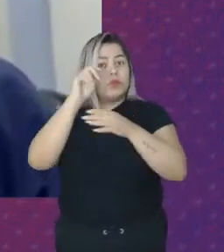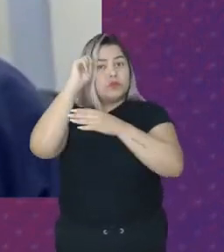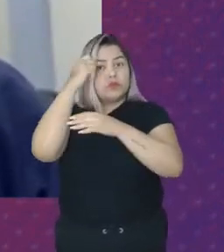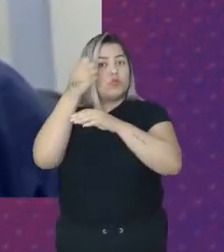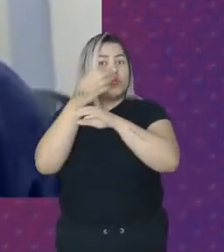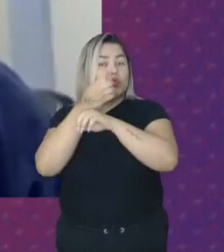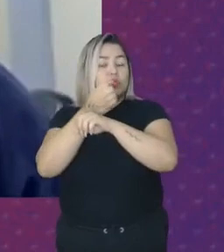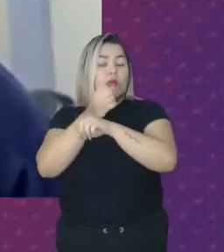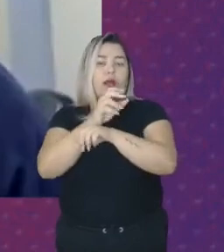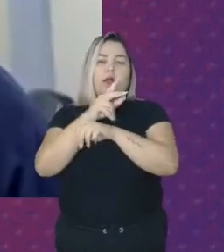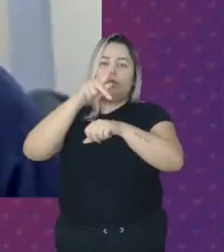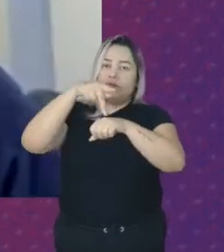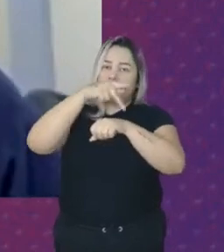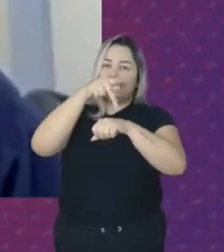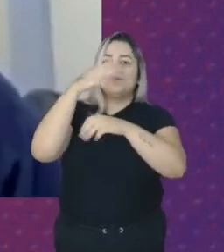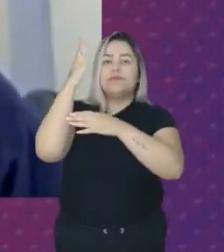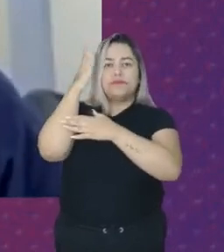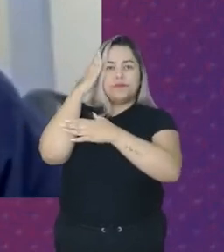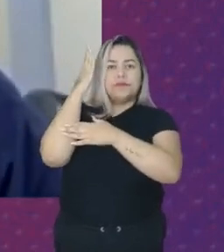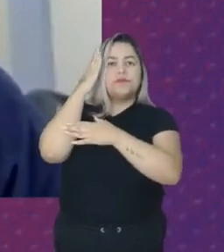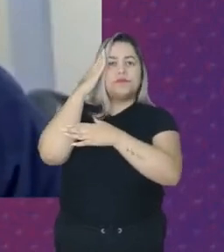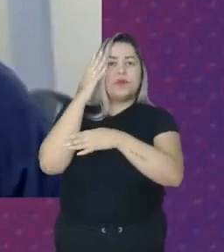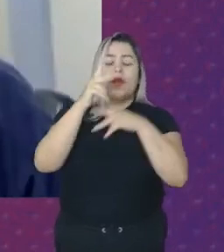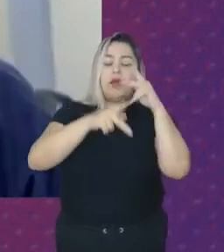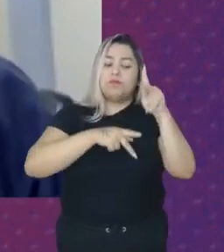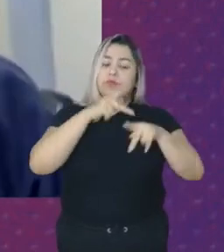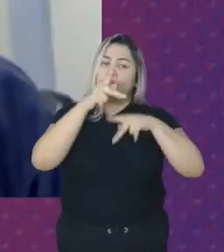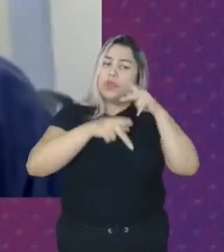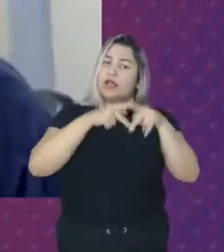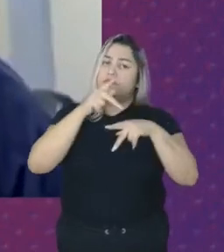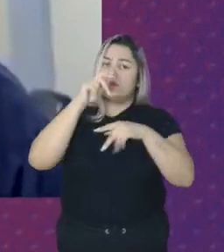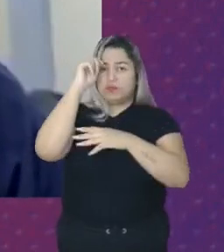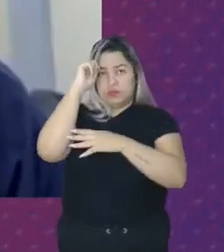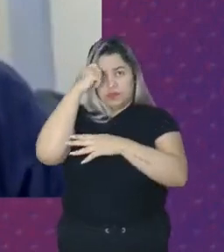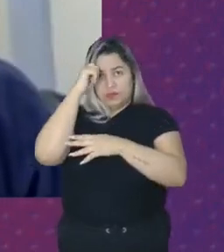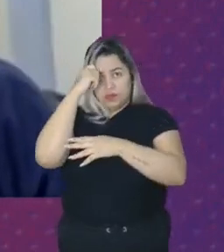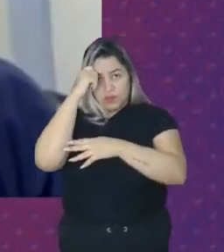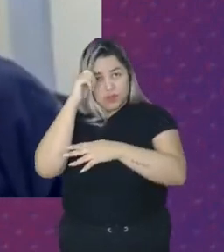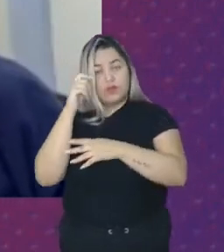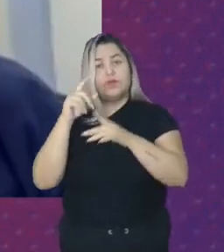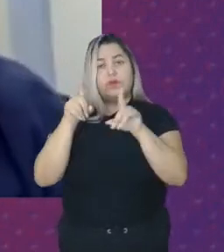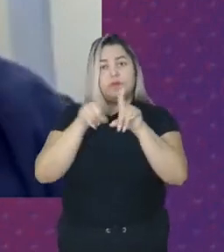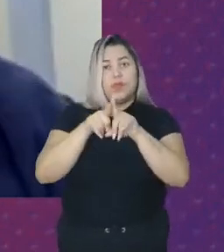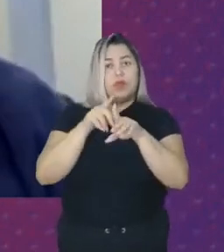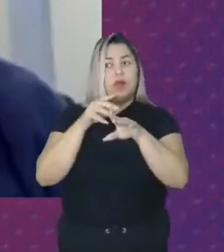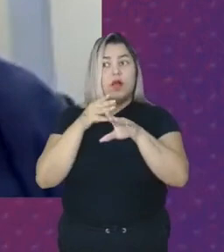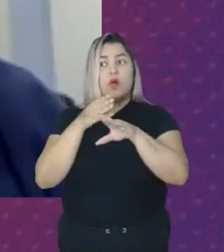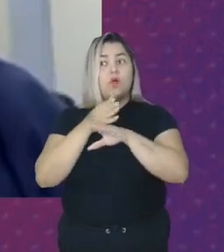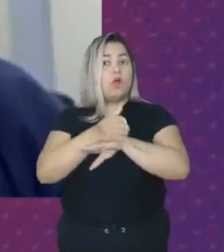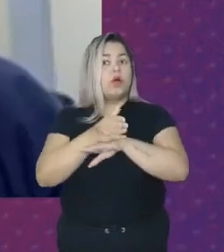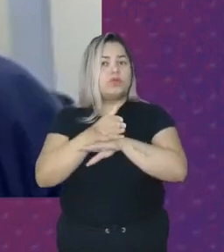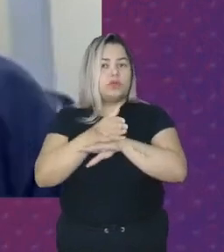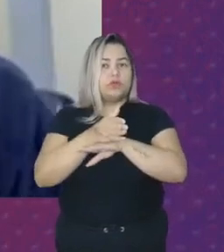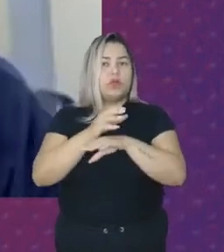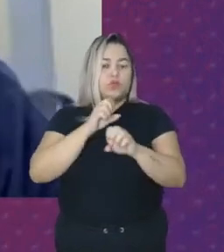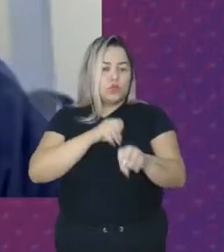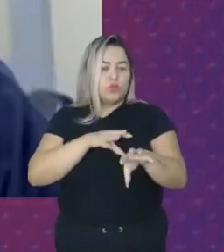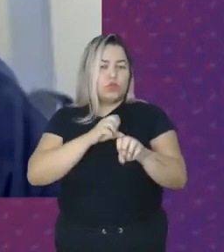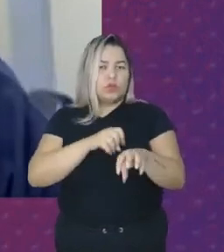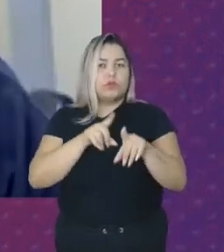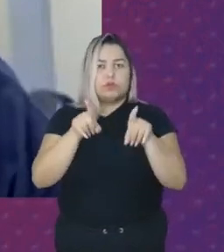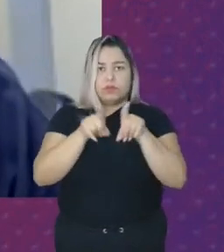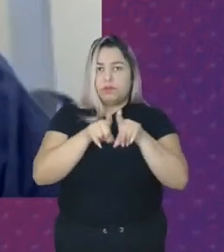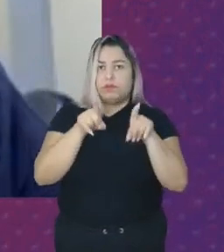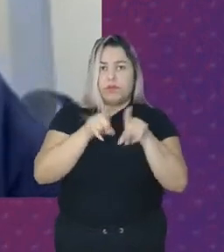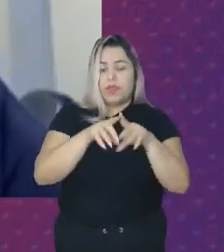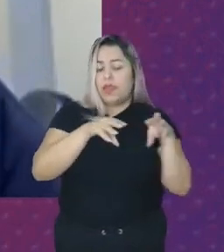no país, nós sabemos que a população negra foi negado o acesso à educação, assim como foi negado o